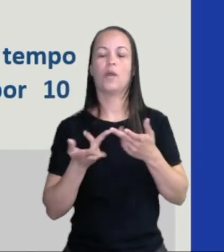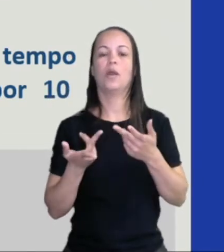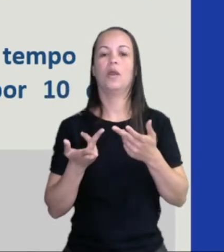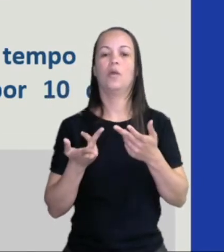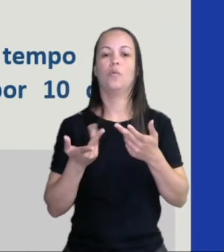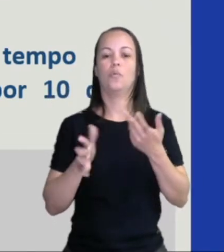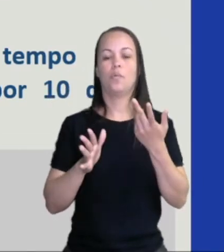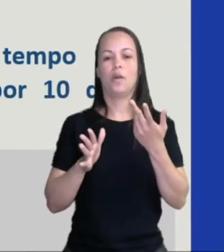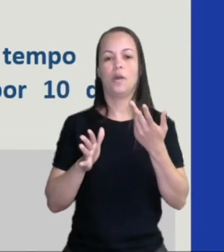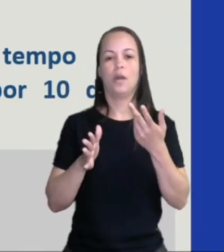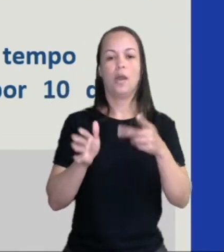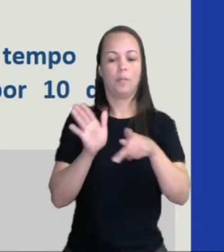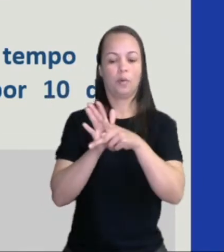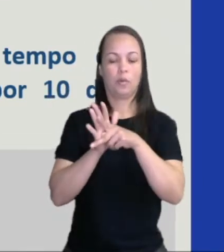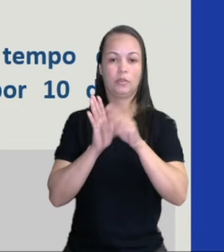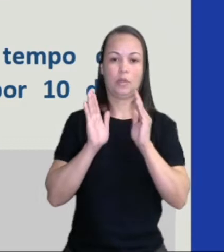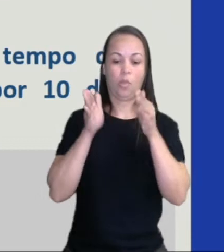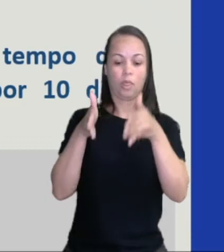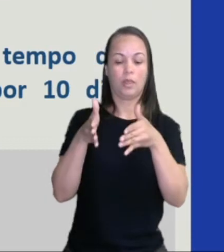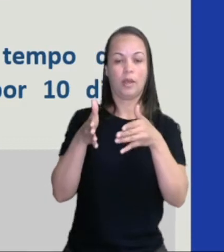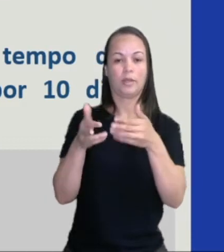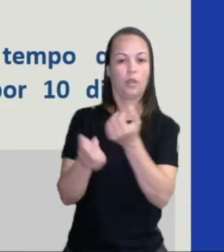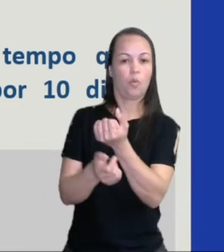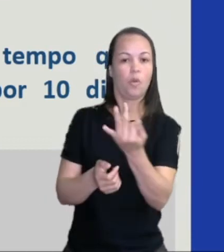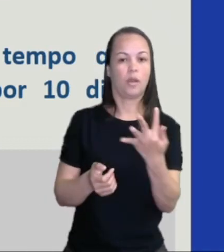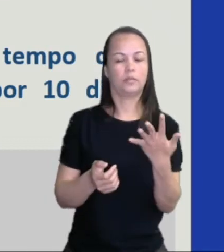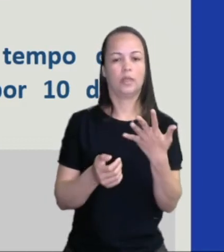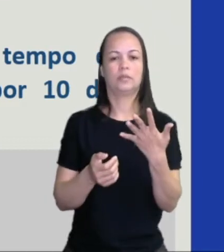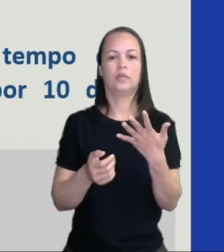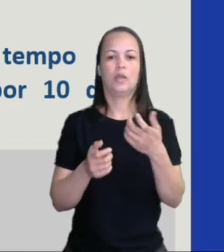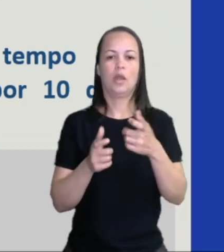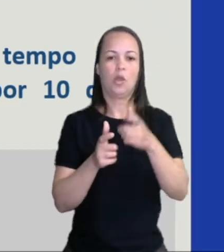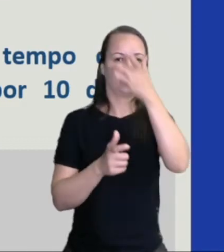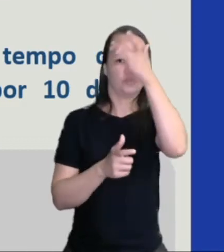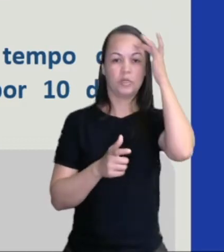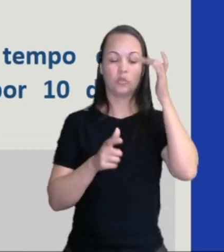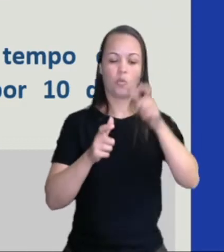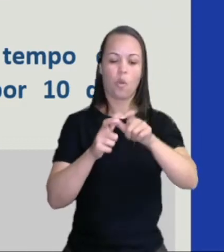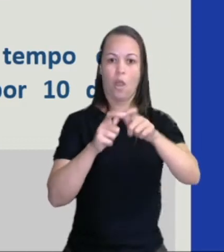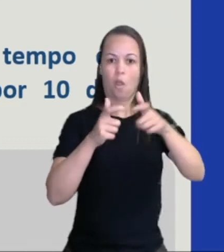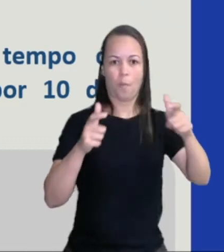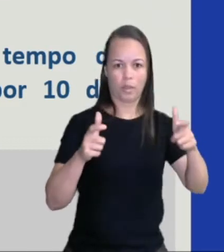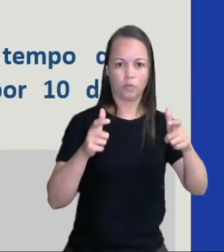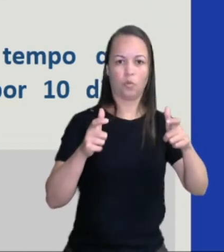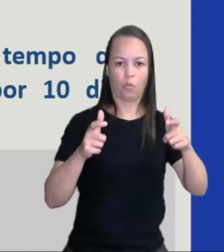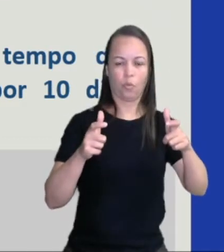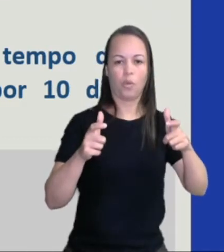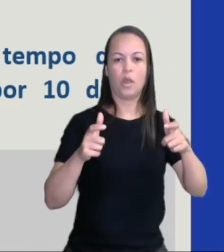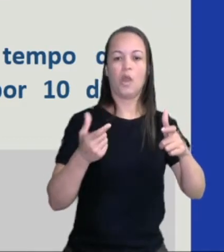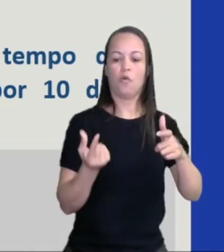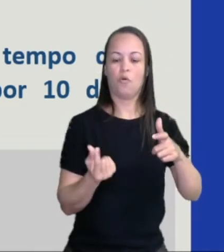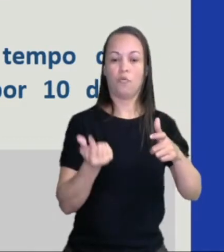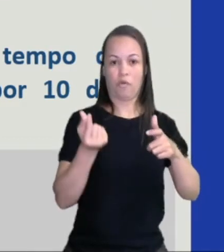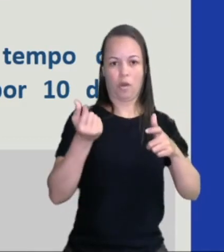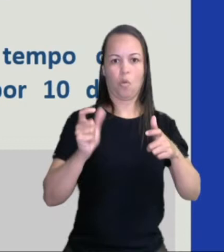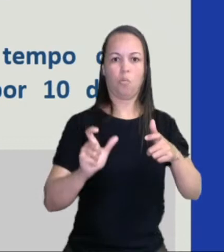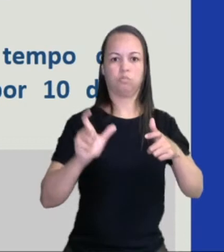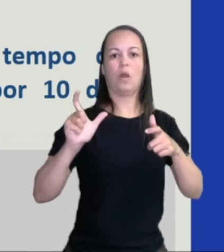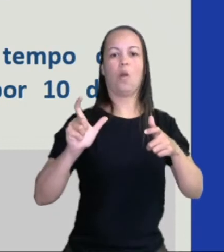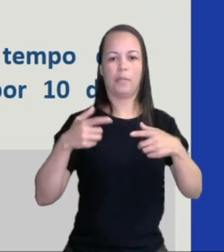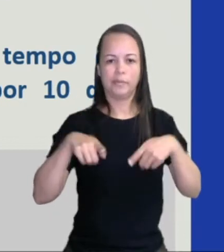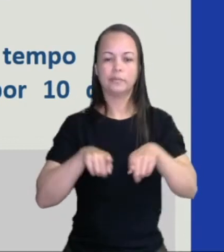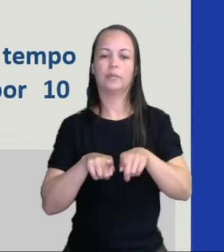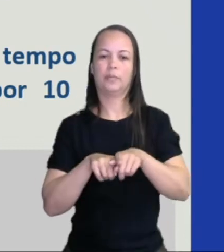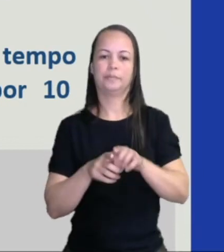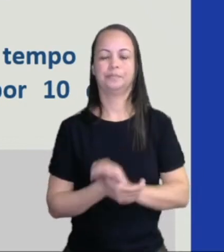proporção direta. Aumentou a quantidade de pessoas, aumenta os custos, tá? Agora, digamos que a gente tenha